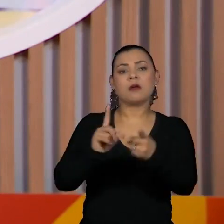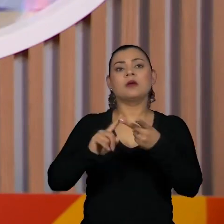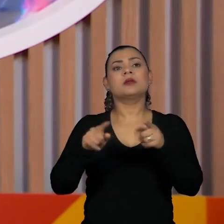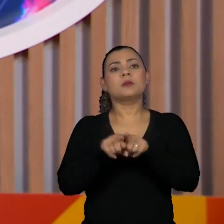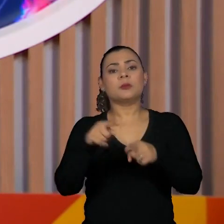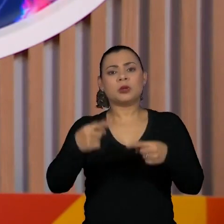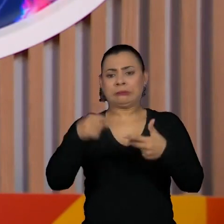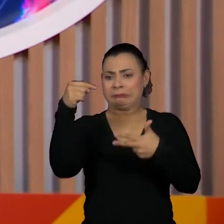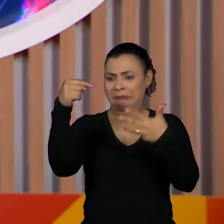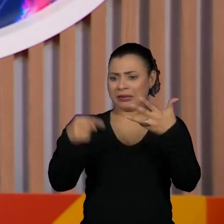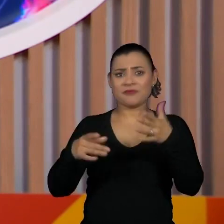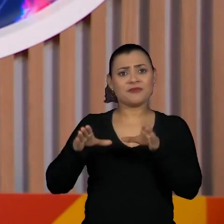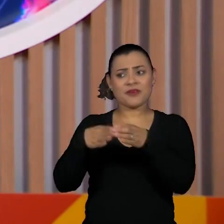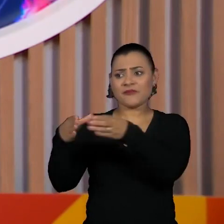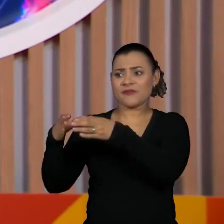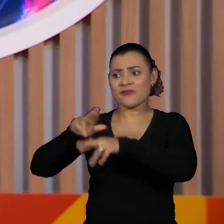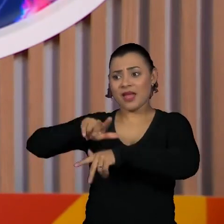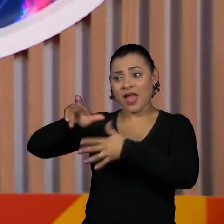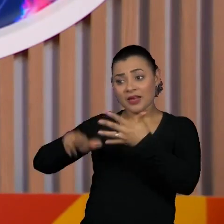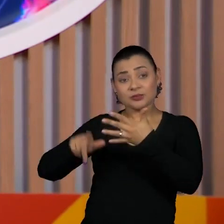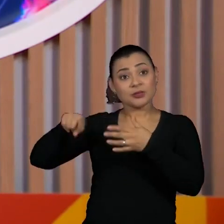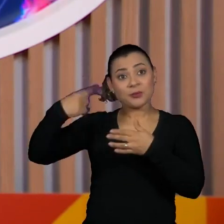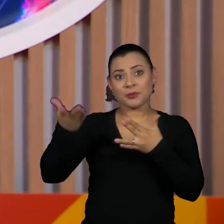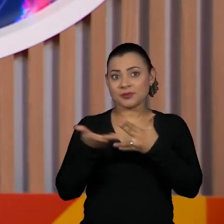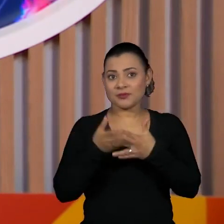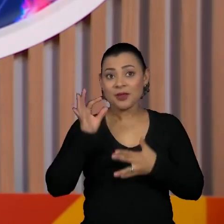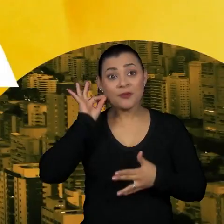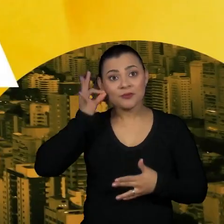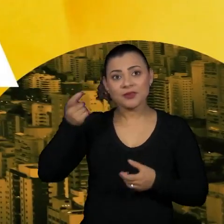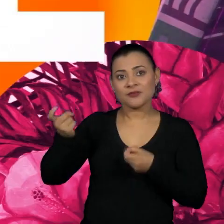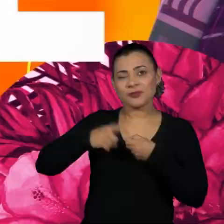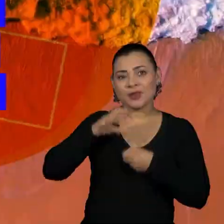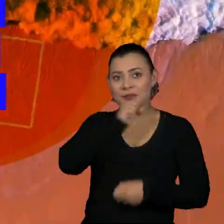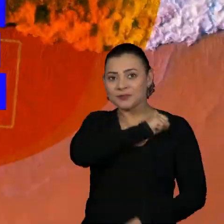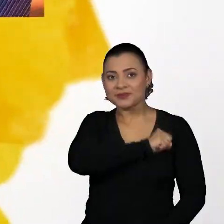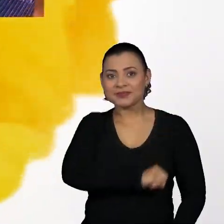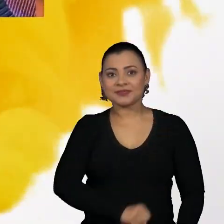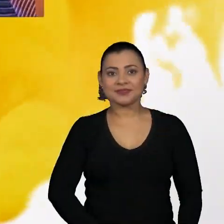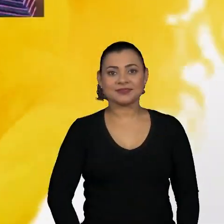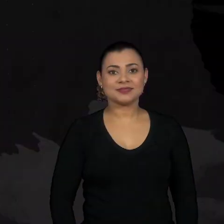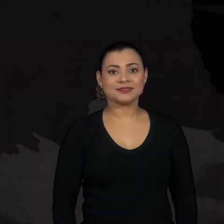só aquecendo, tá? Depois do intervalo eu volto com muito mais.